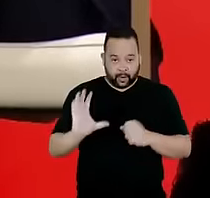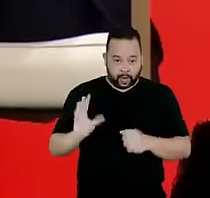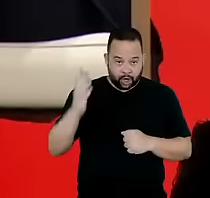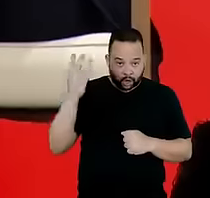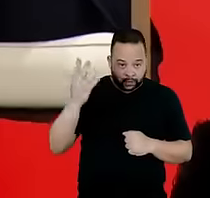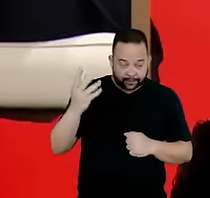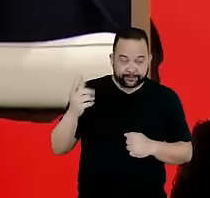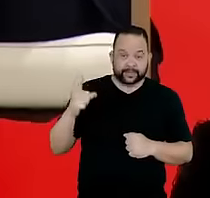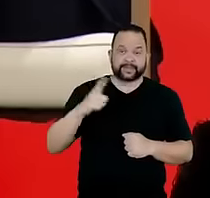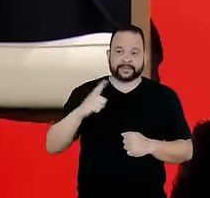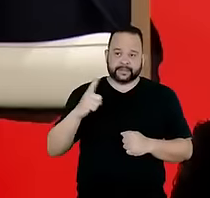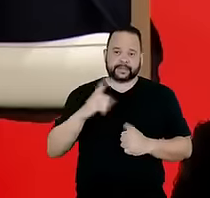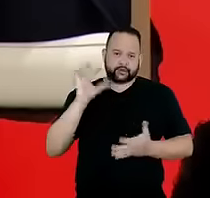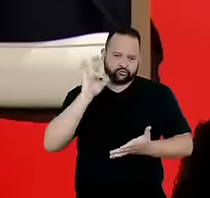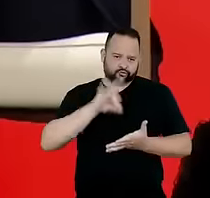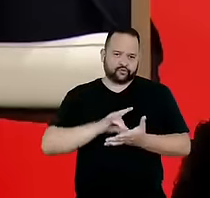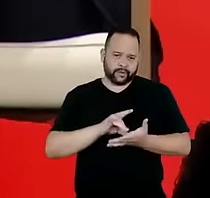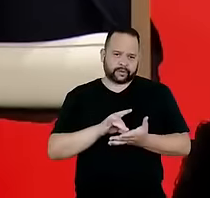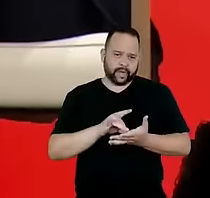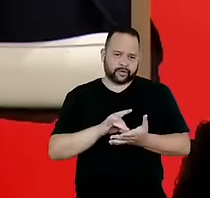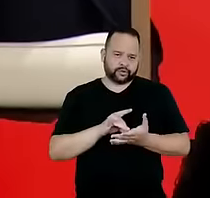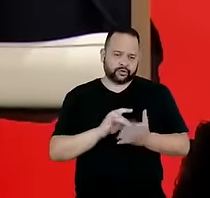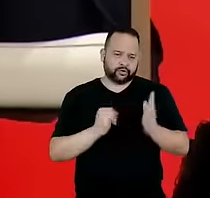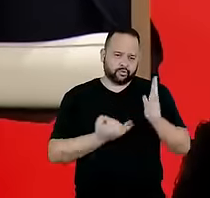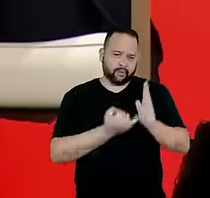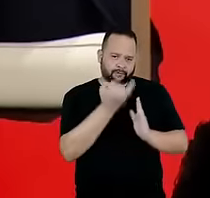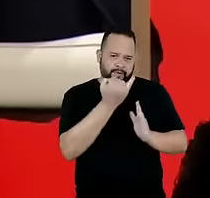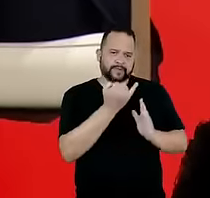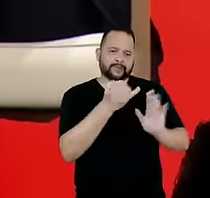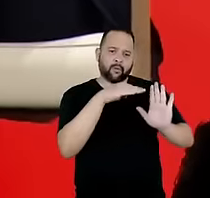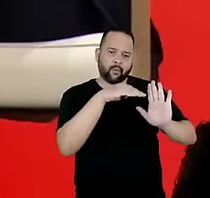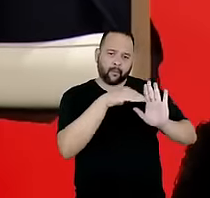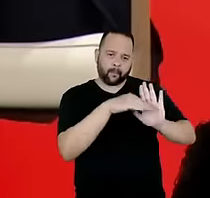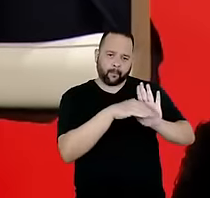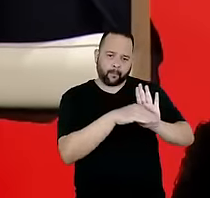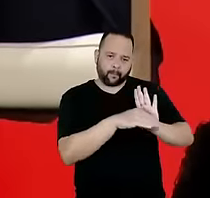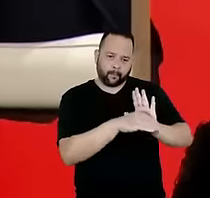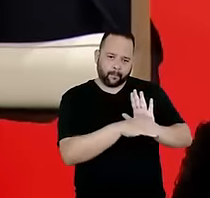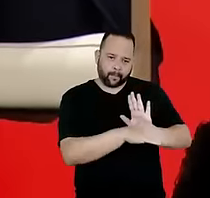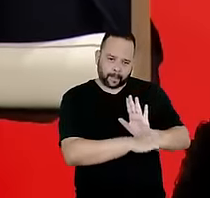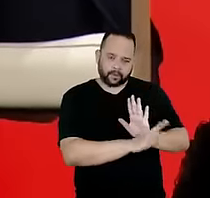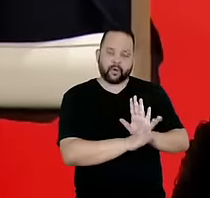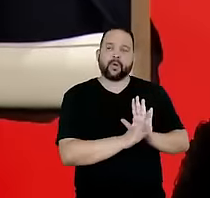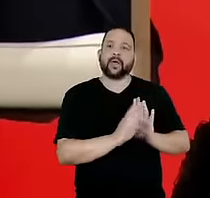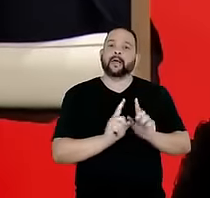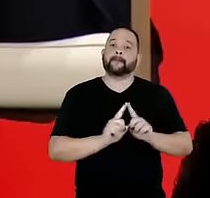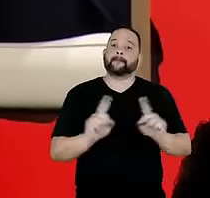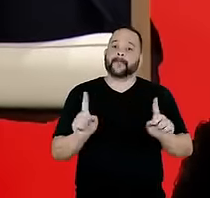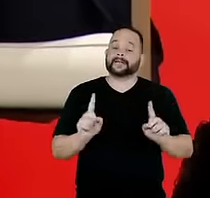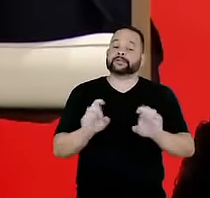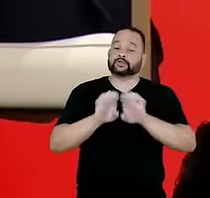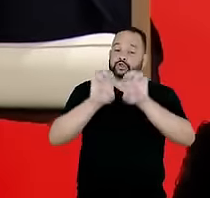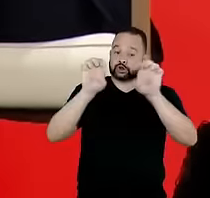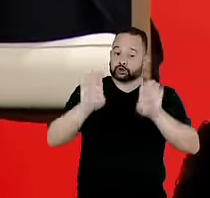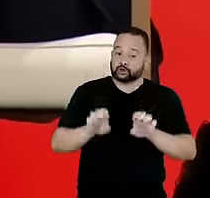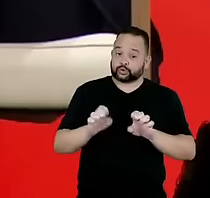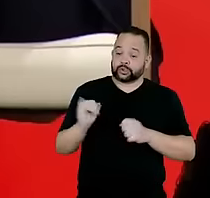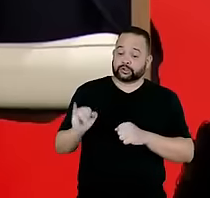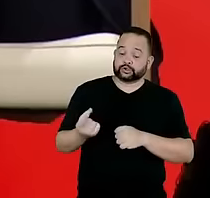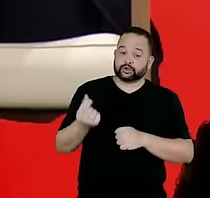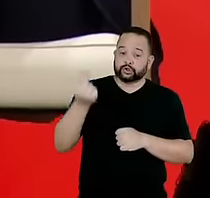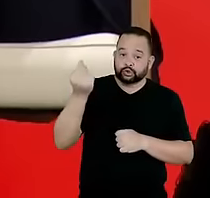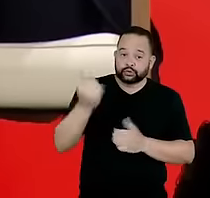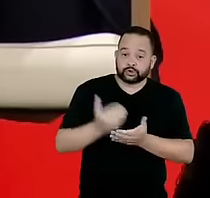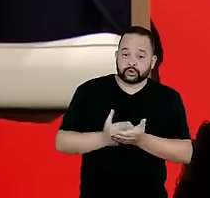desaceleração mas o prêmio fiscal começa a ter mais importância na estrutura a termo de juros e aí você começa a ter um